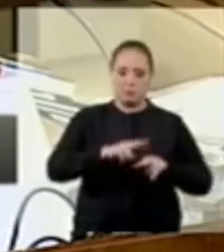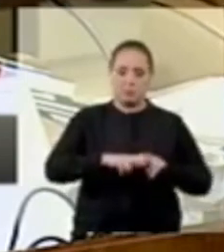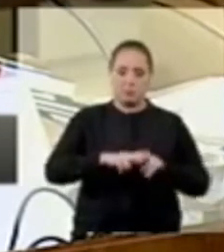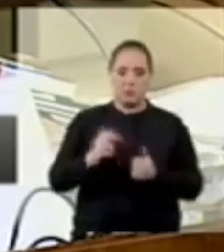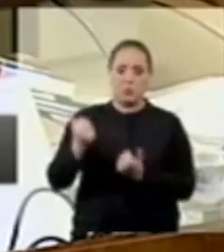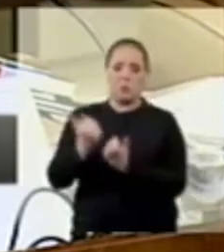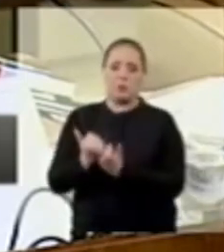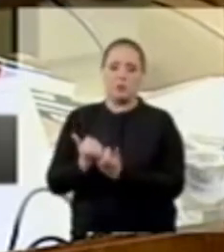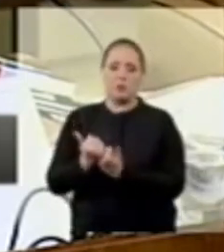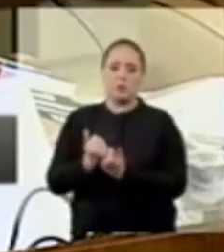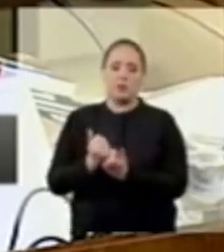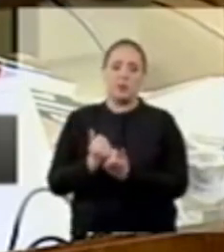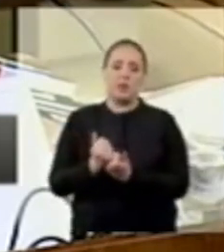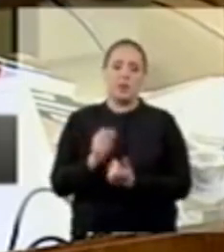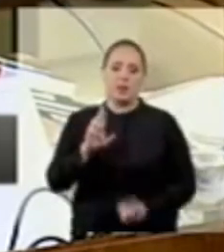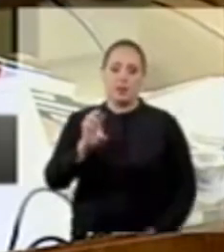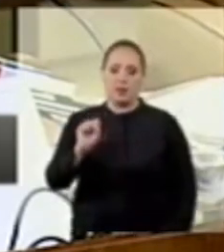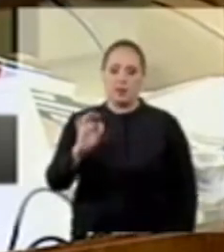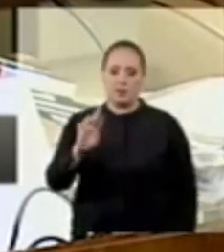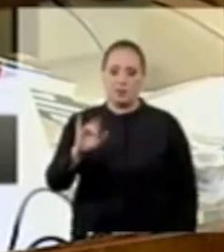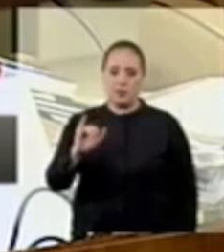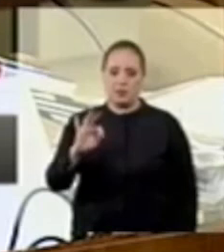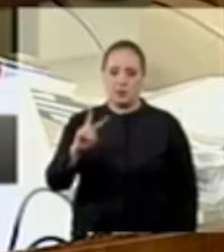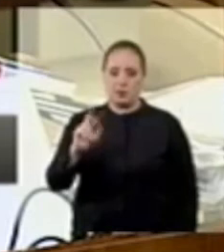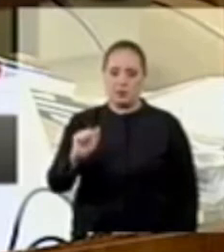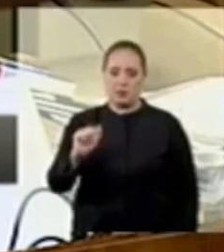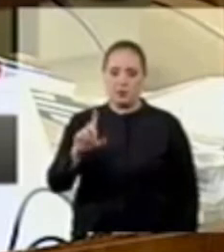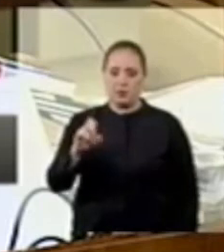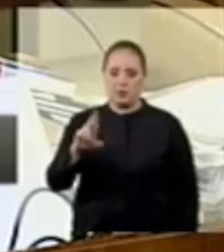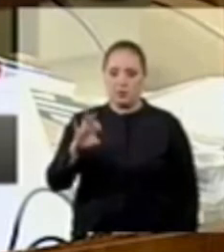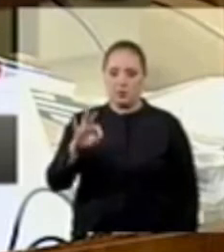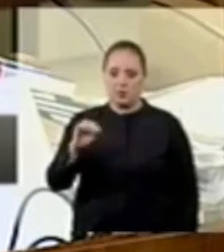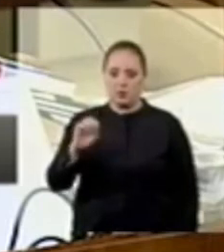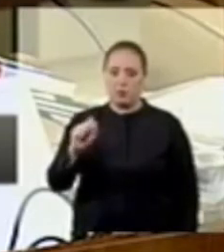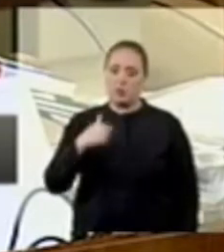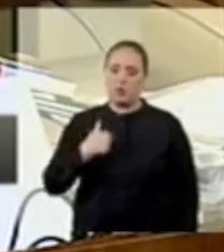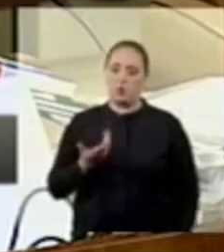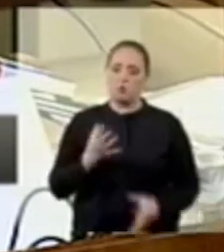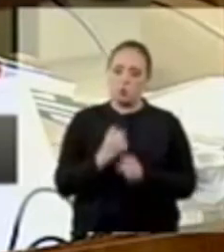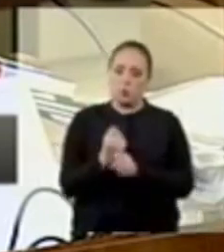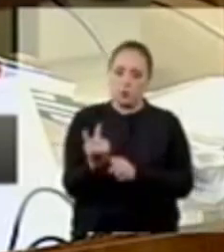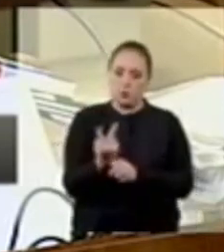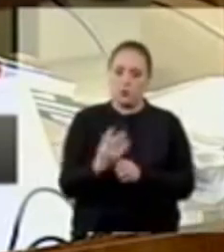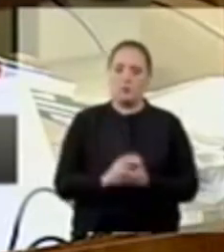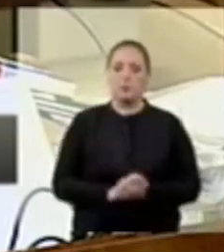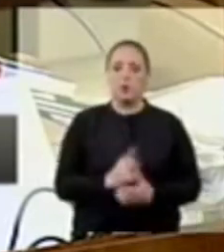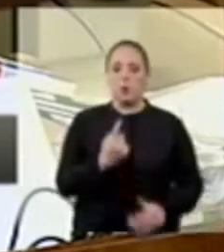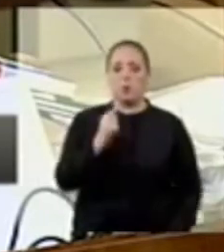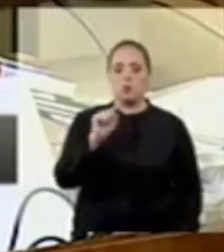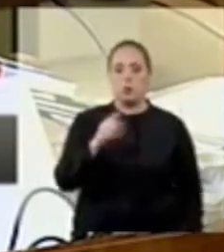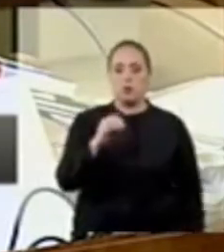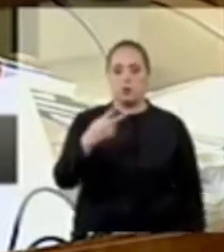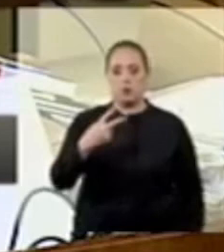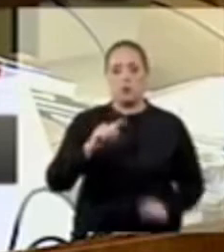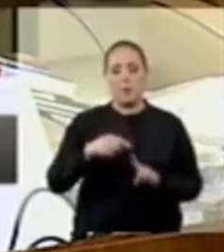de direitos tanto eu acho legítimo somar uma com a outra portanto 1,02 mais